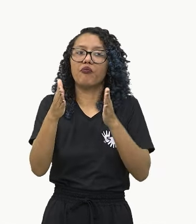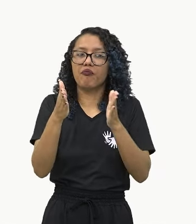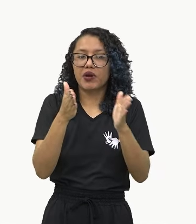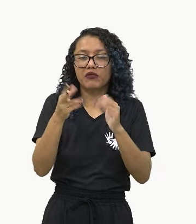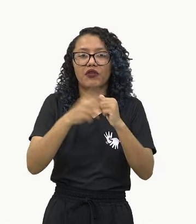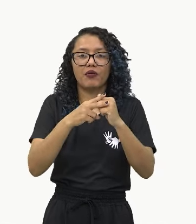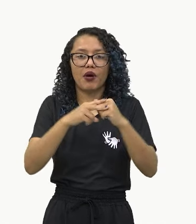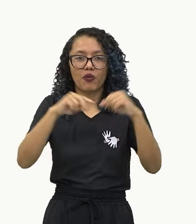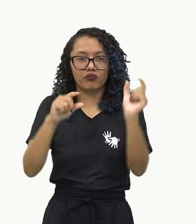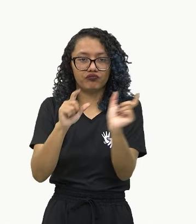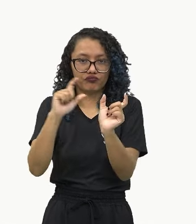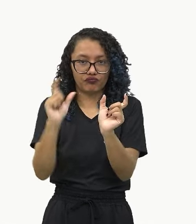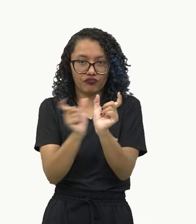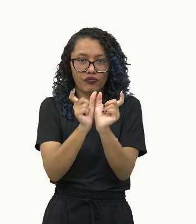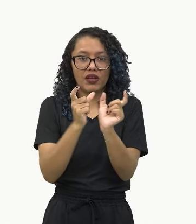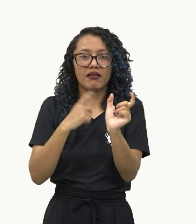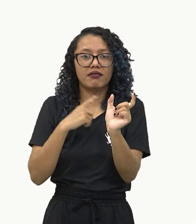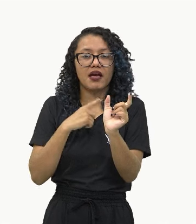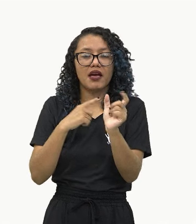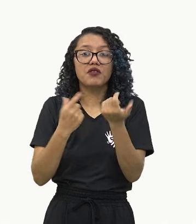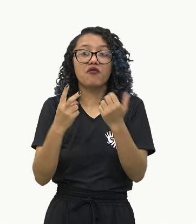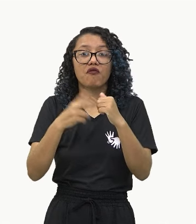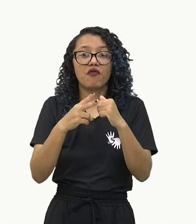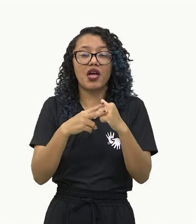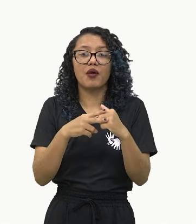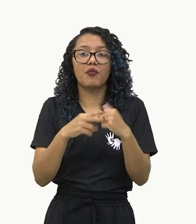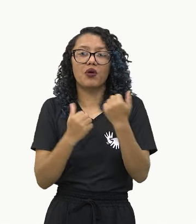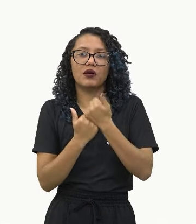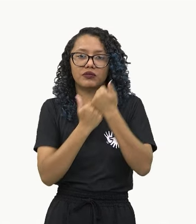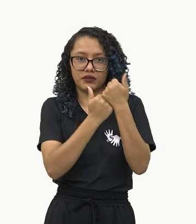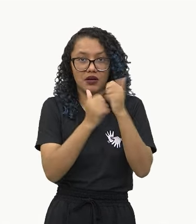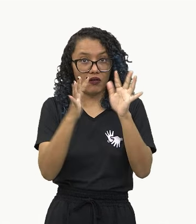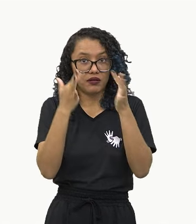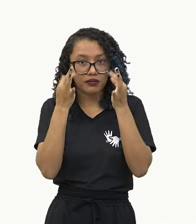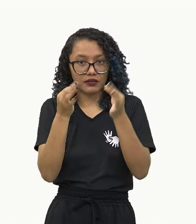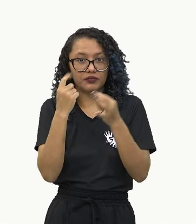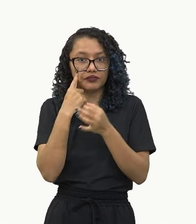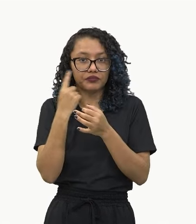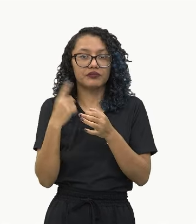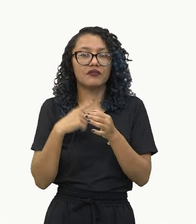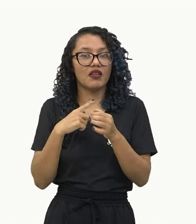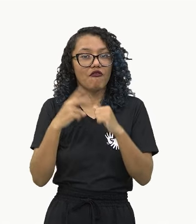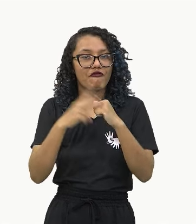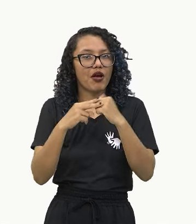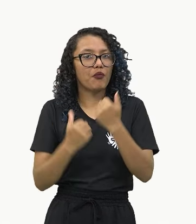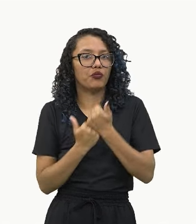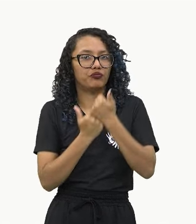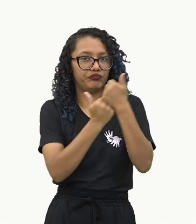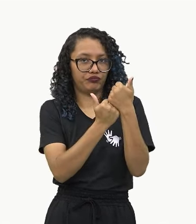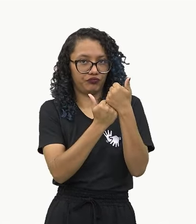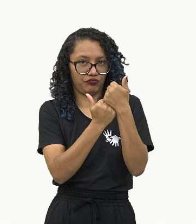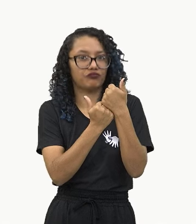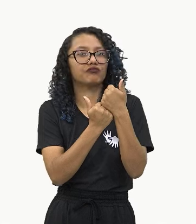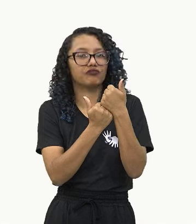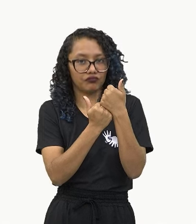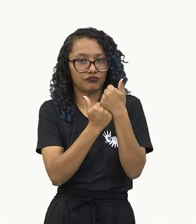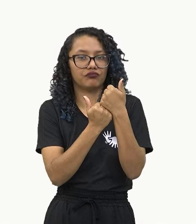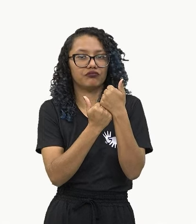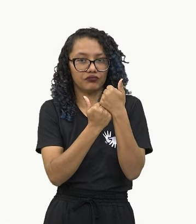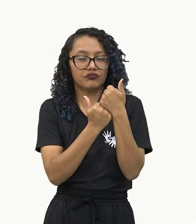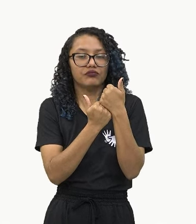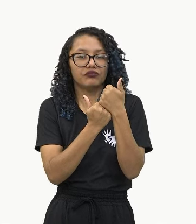verbo auxiliar haber. Então, gente, guarda a informação. Verbo auxiliar. Então, ele começa